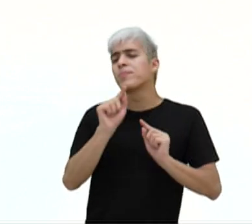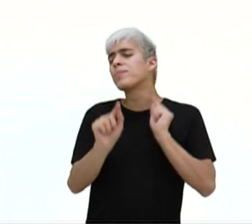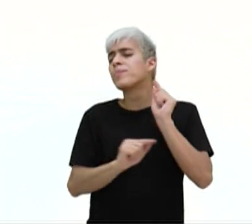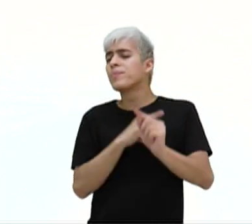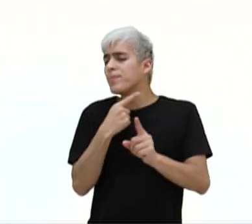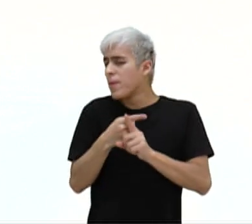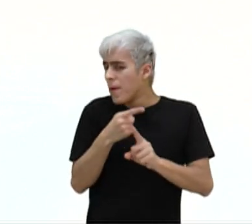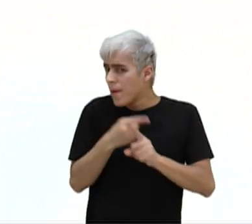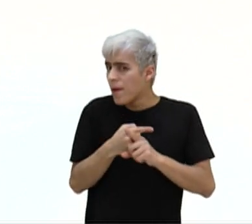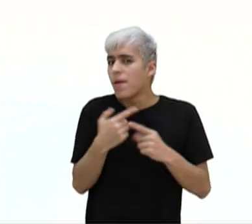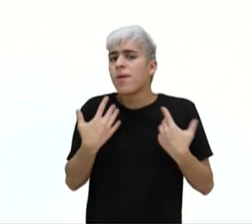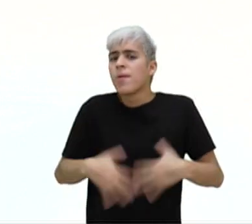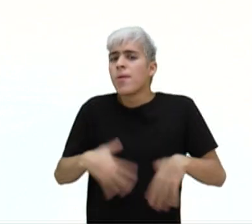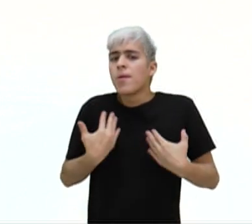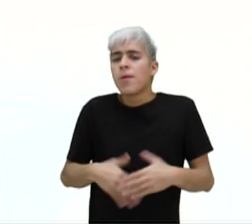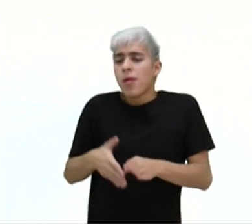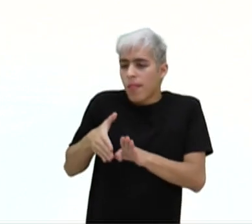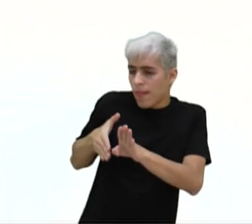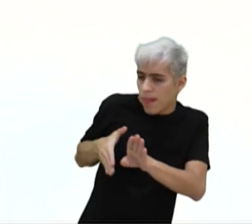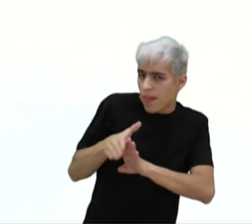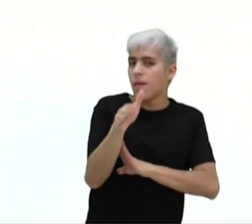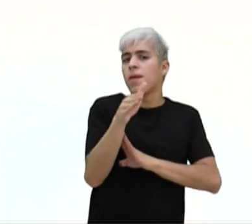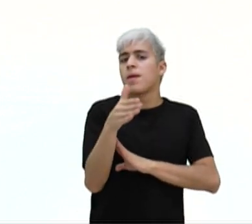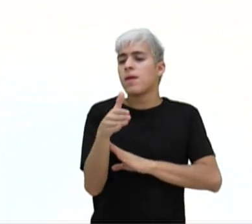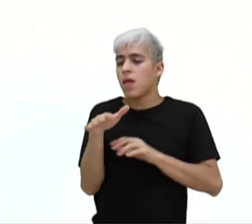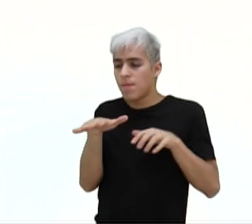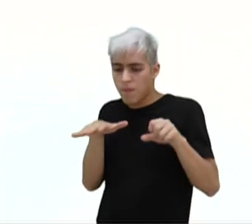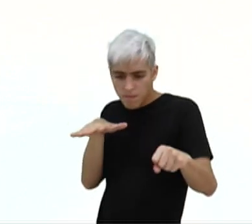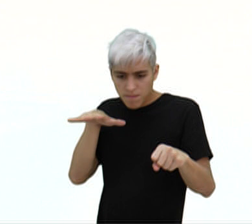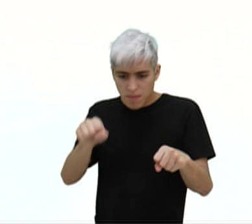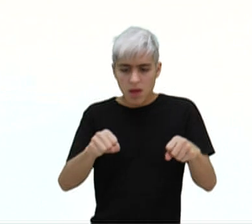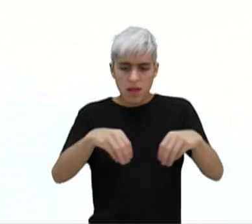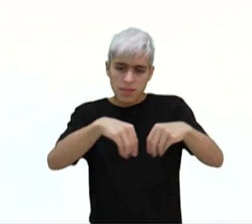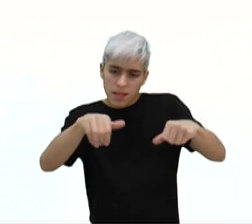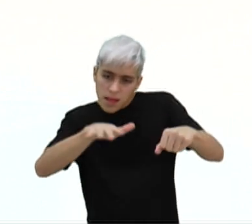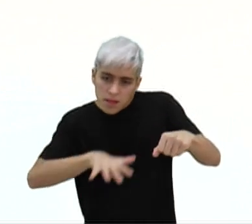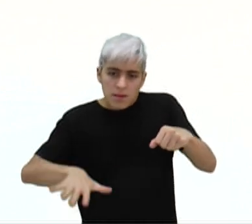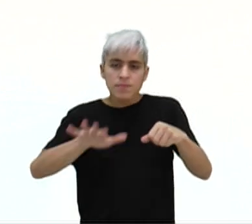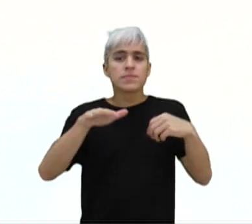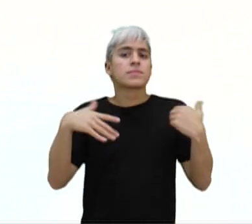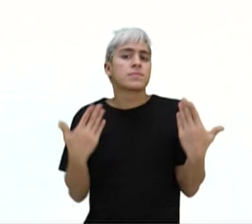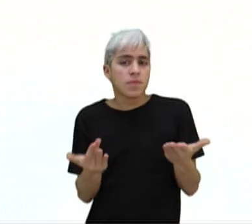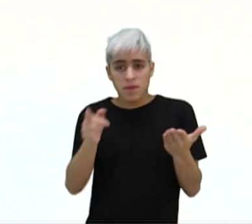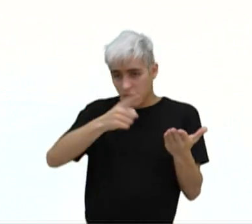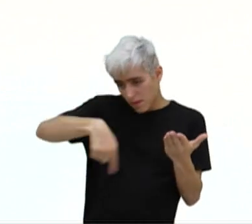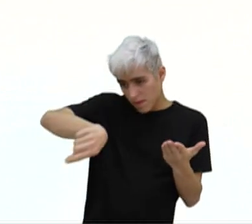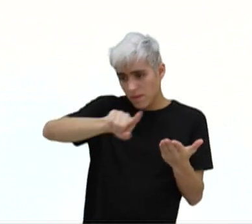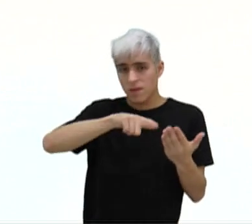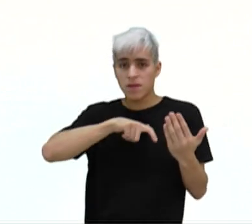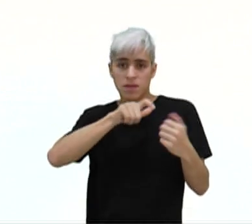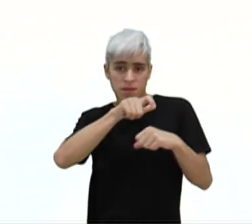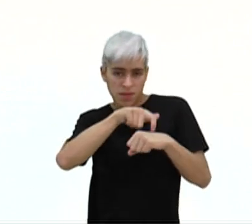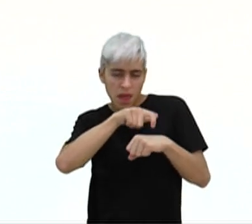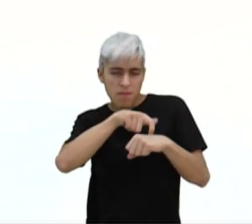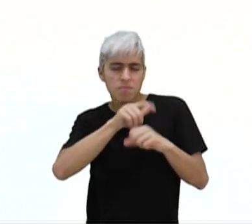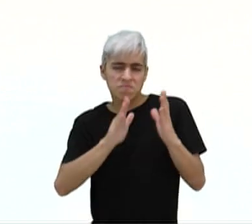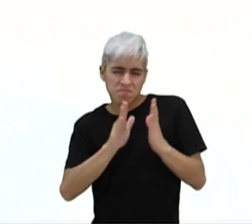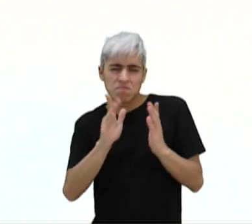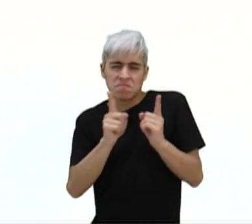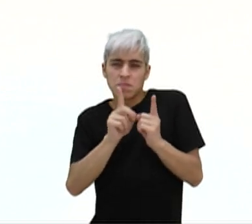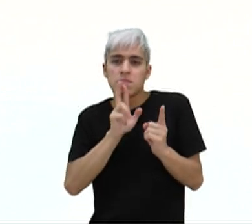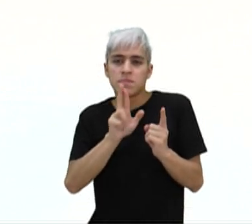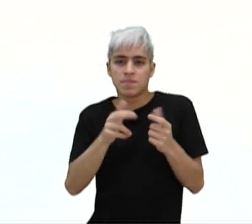é importante uma orientação para a ocupação dos solos? Então, você tem um tempo para responder.